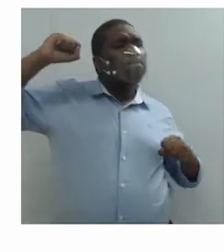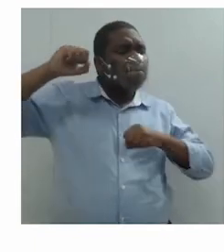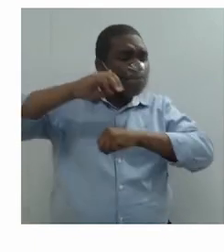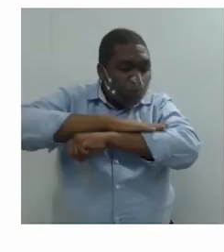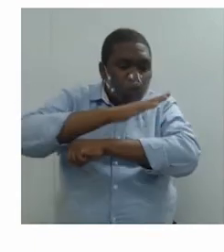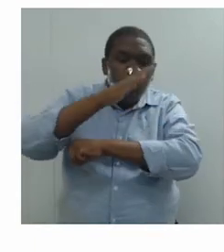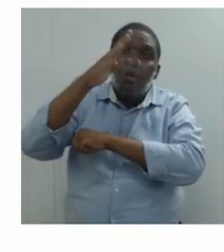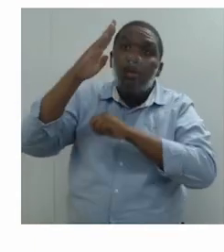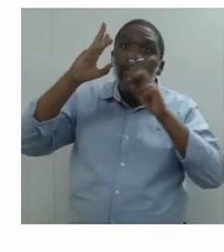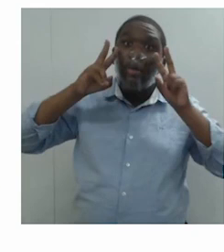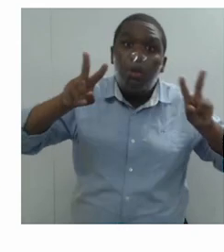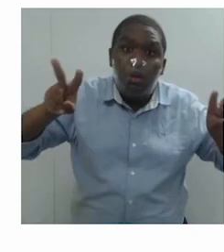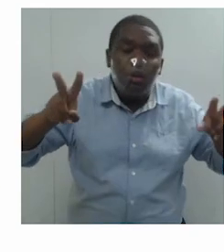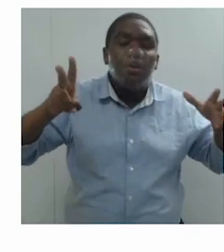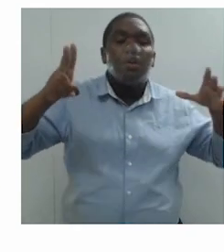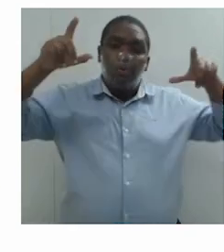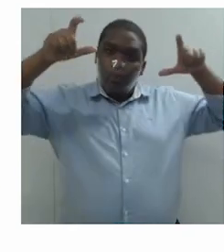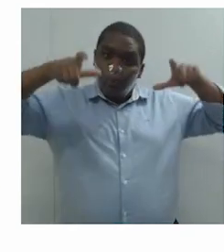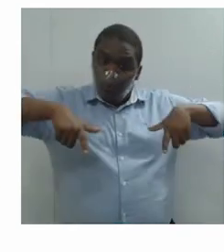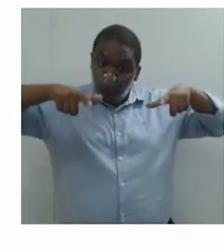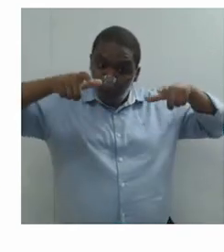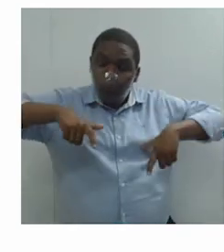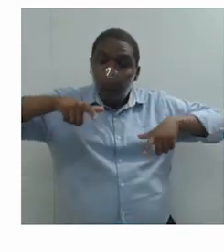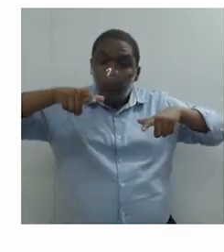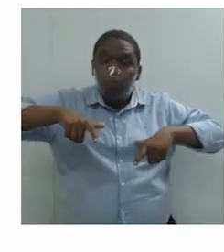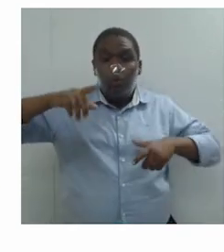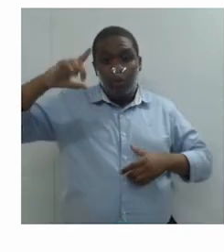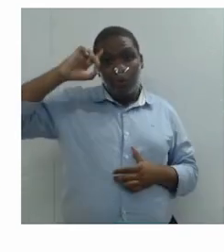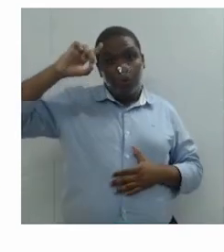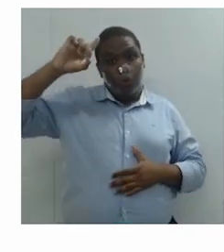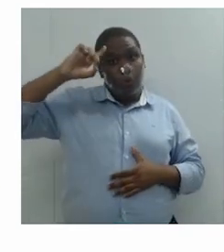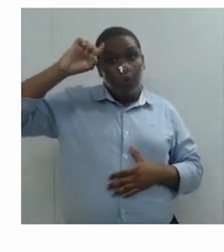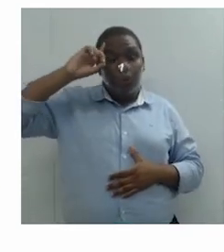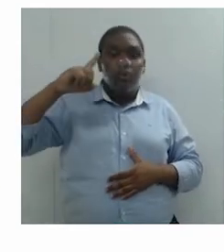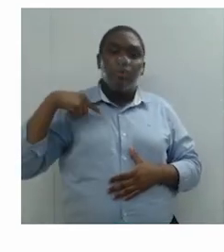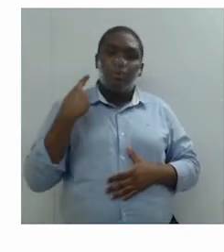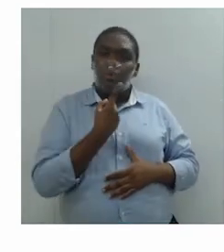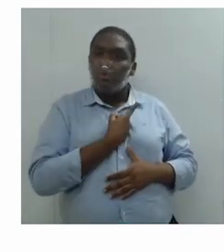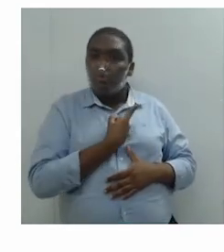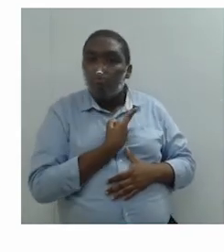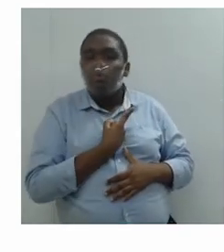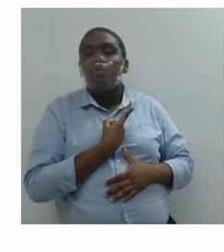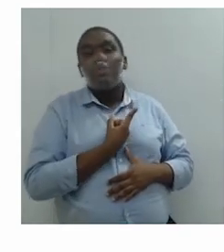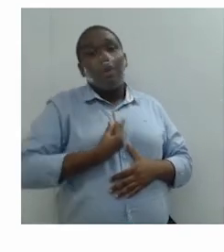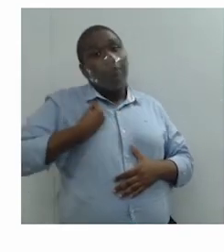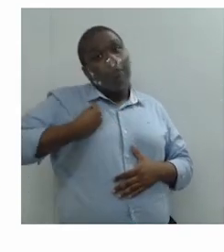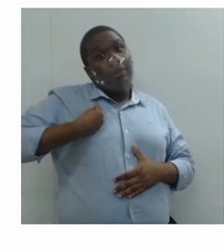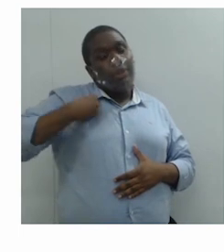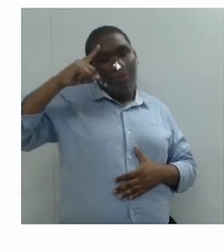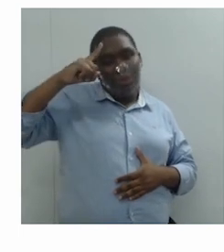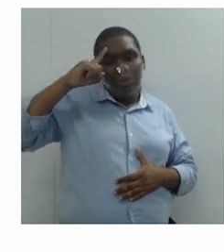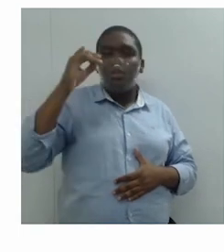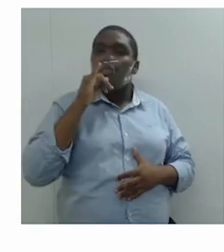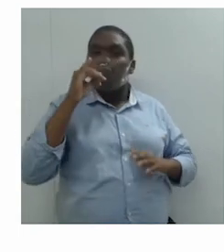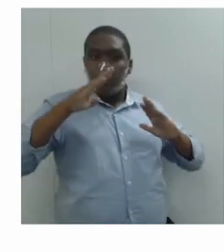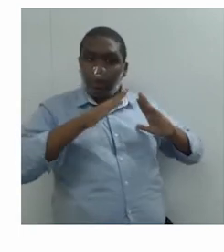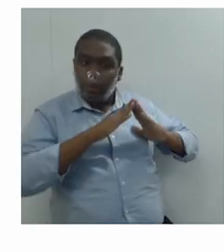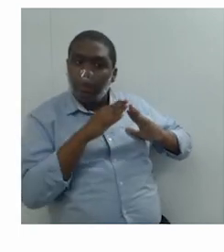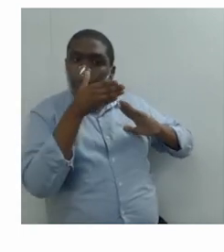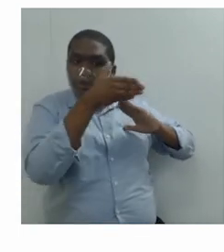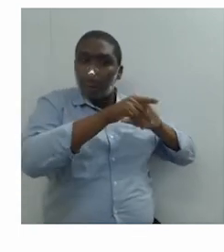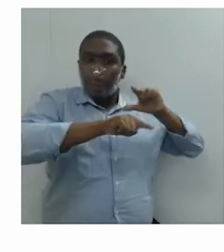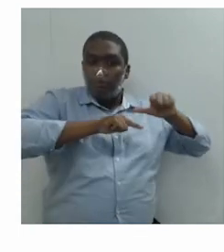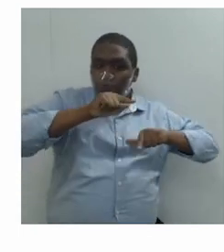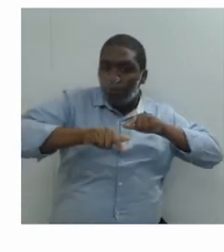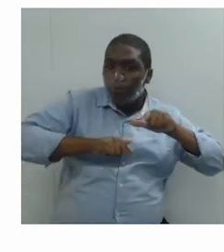falando do nosso espaço do dia a dia. Eu estou falando do nosso cotidiano. E é sobre esse